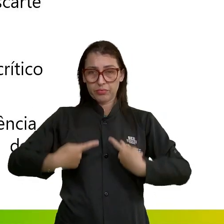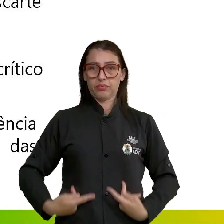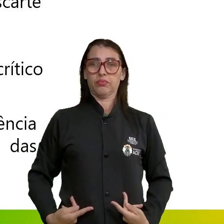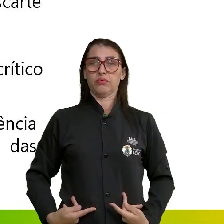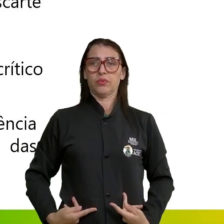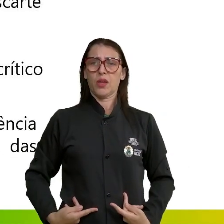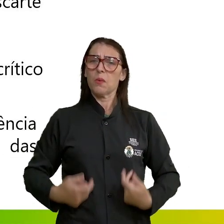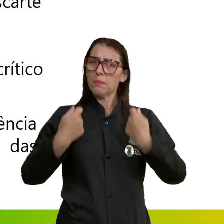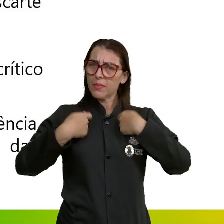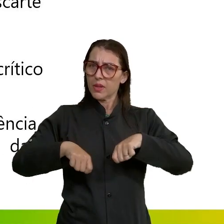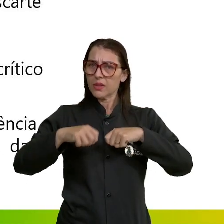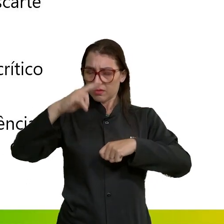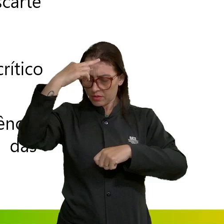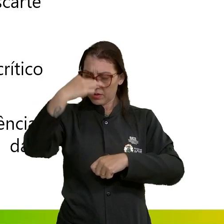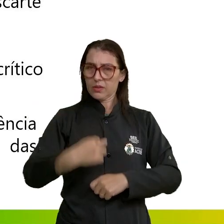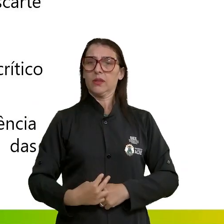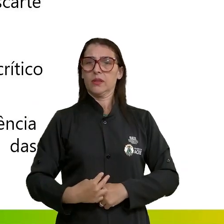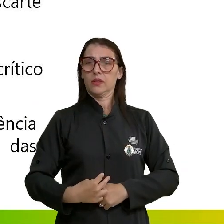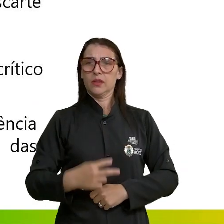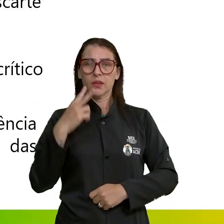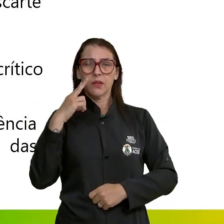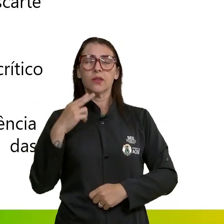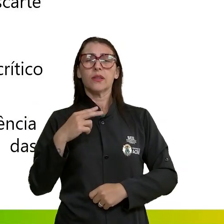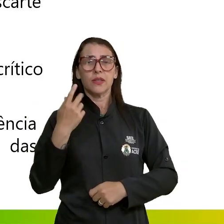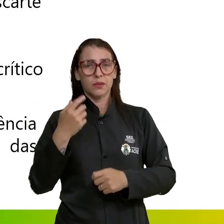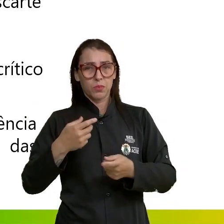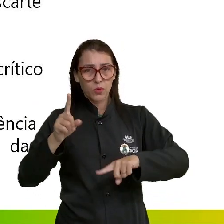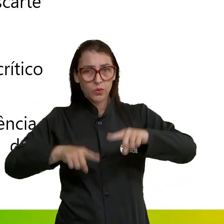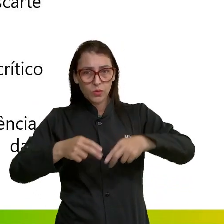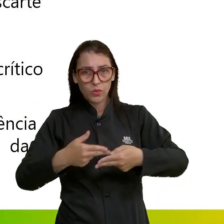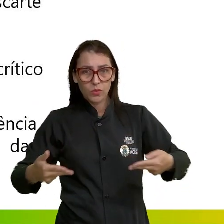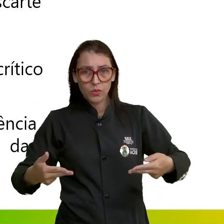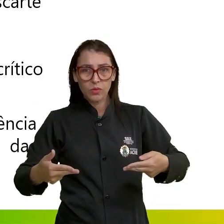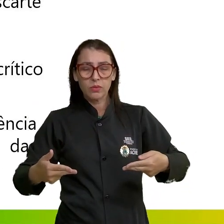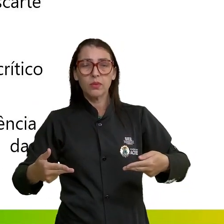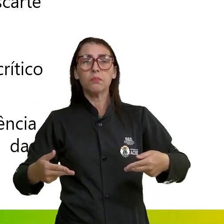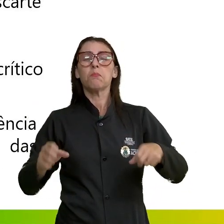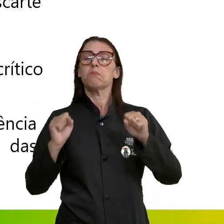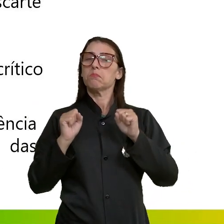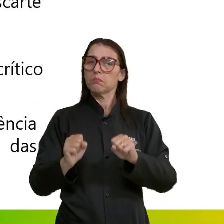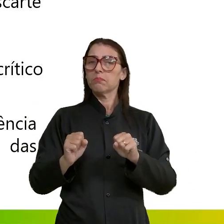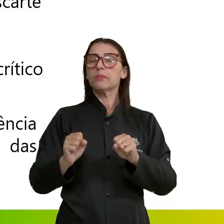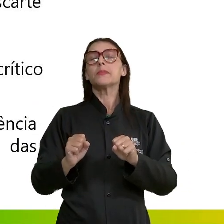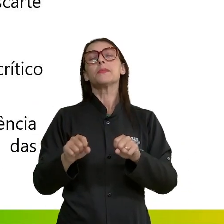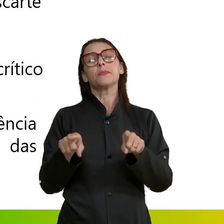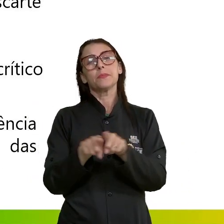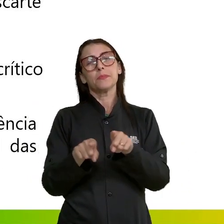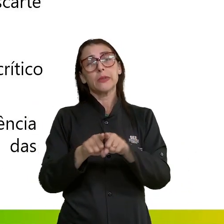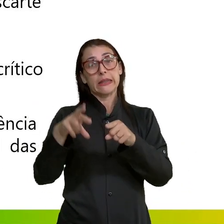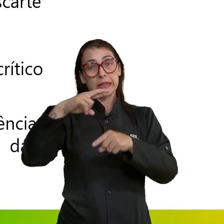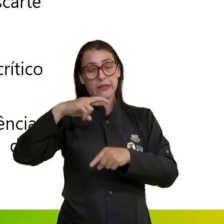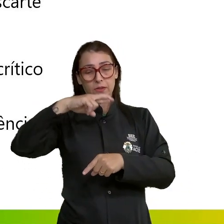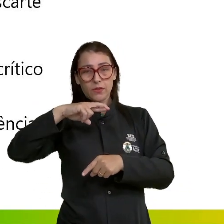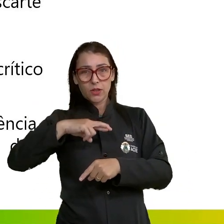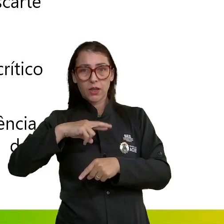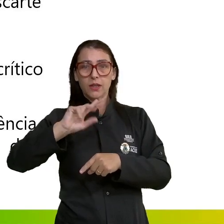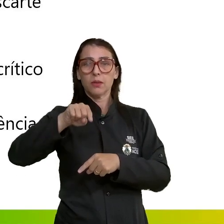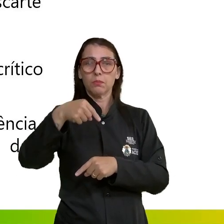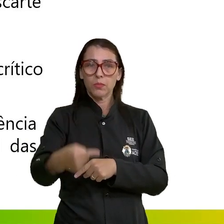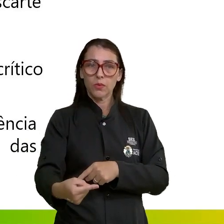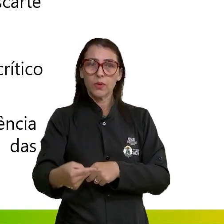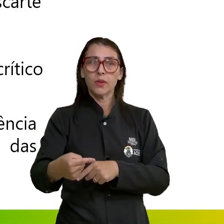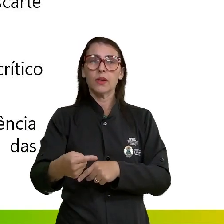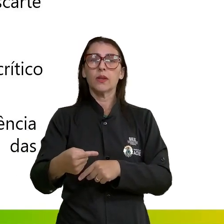Realmente eu preciso desse determinado produto? Então a gente pode se policiar nessa condição aqui. Depois,